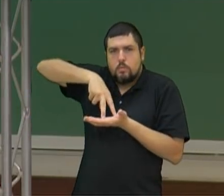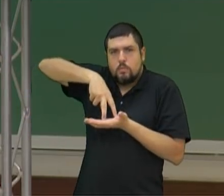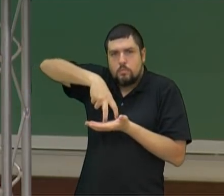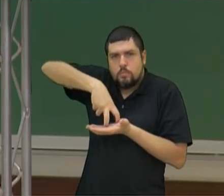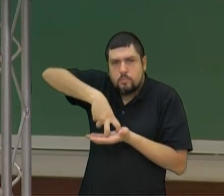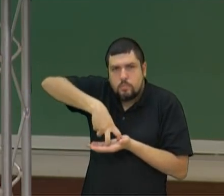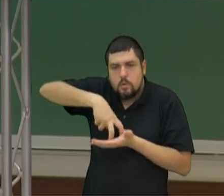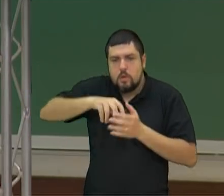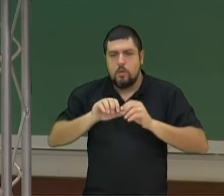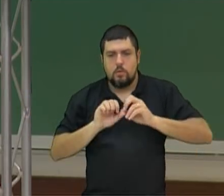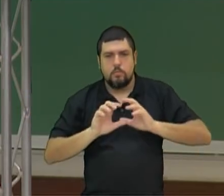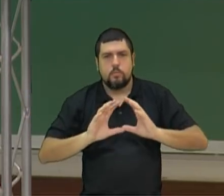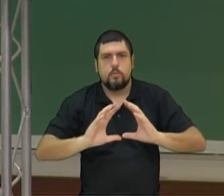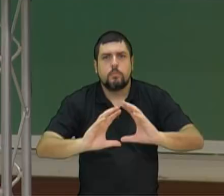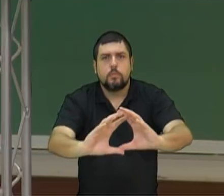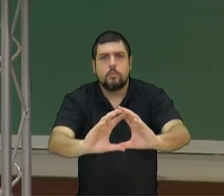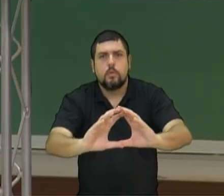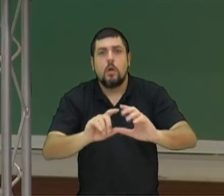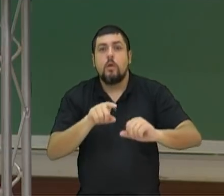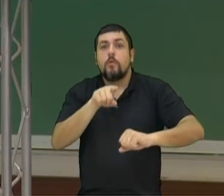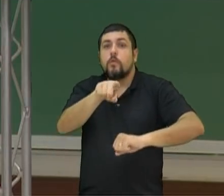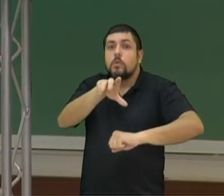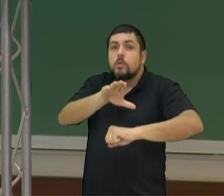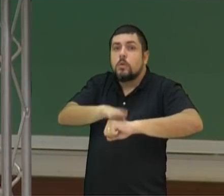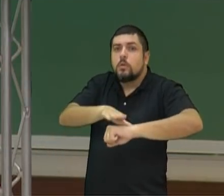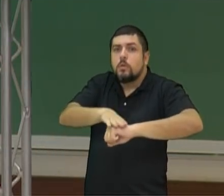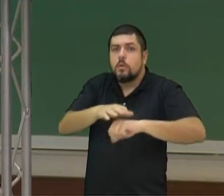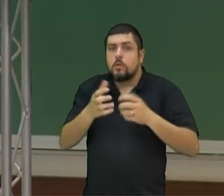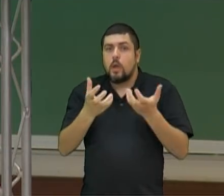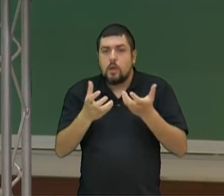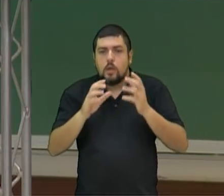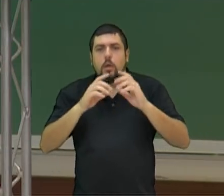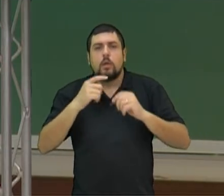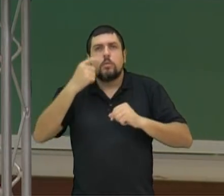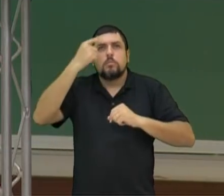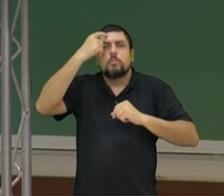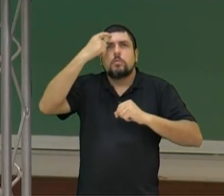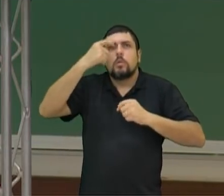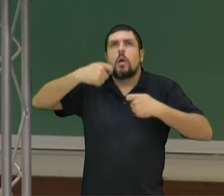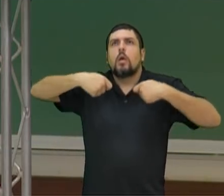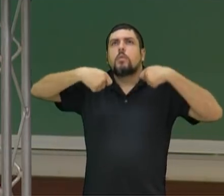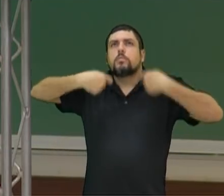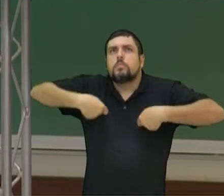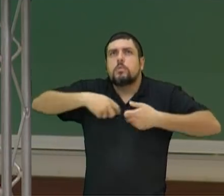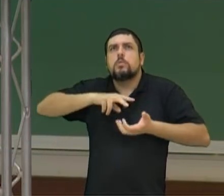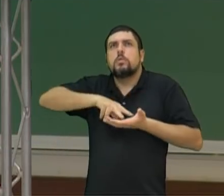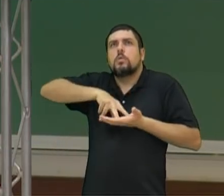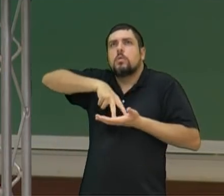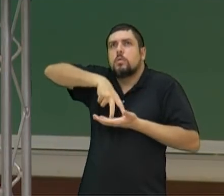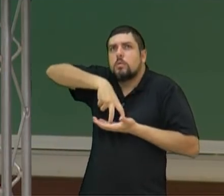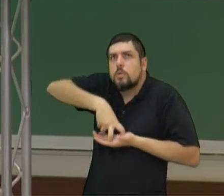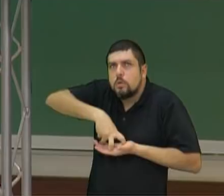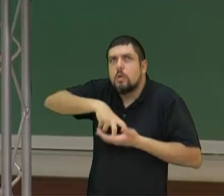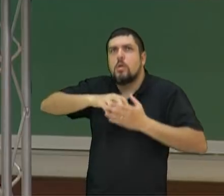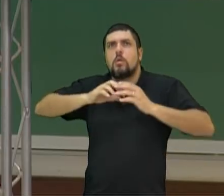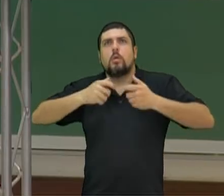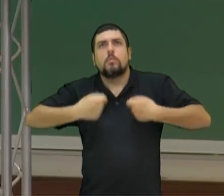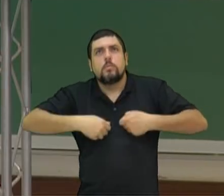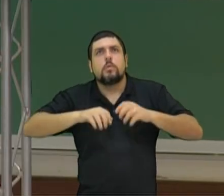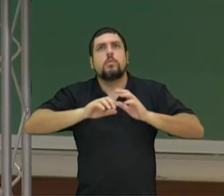bola. Você quis abaixar e pegar esta bola. Você tinha a vontade de fazer